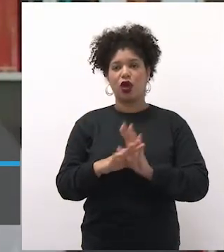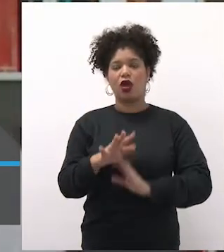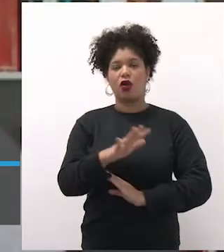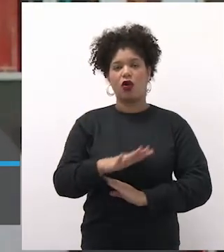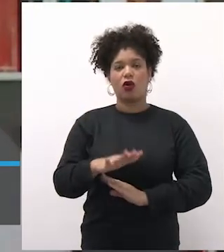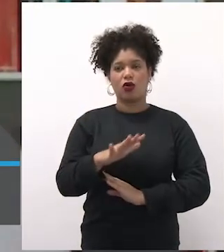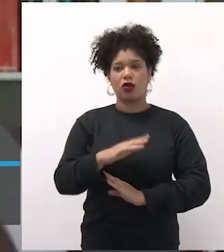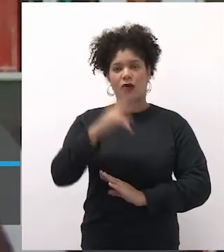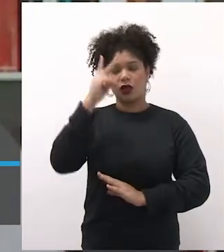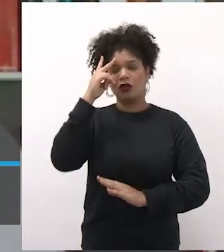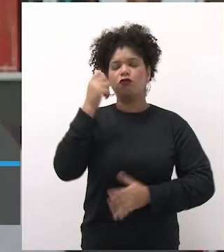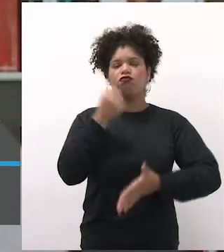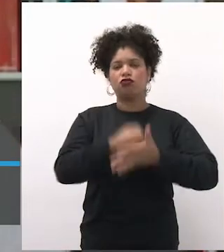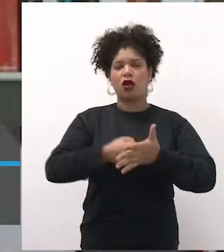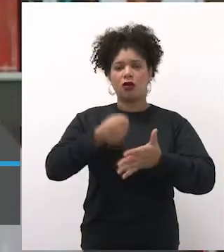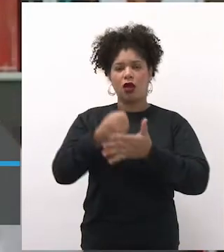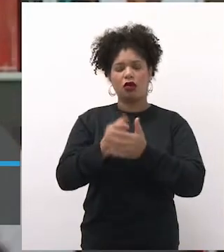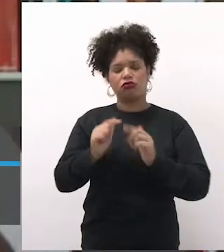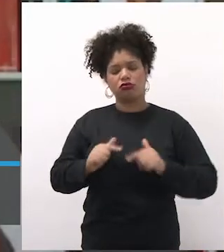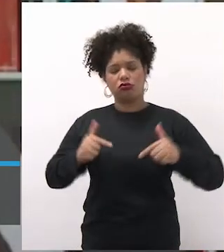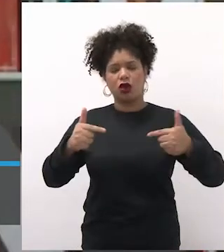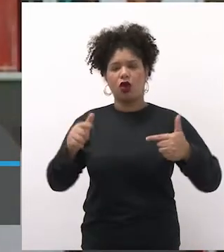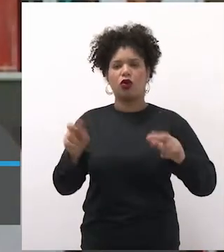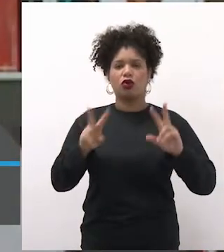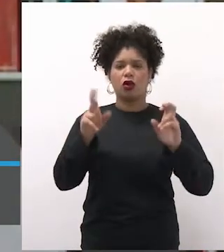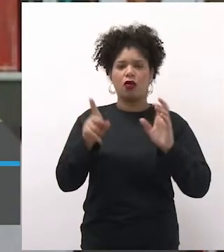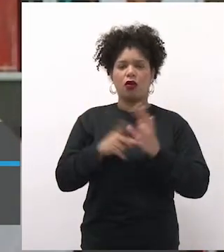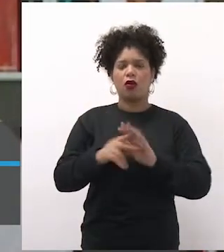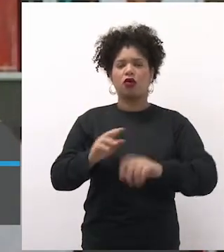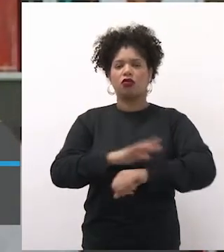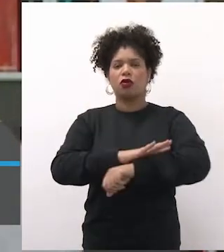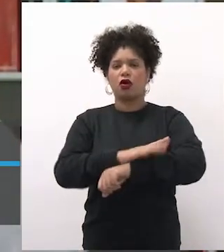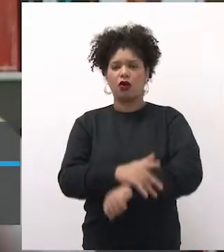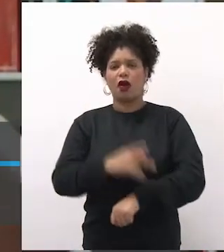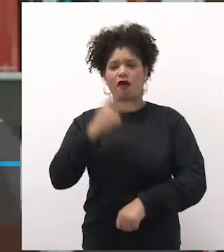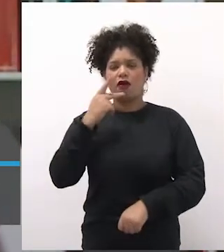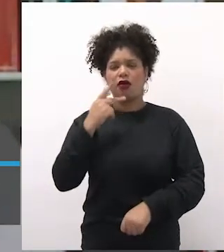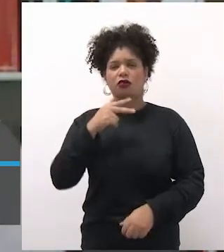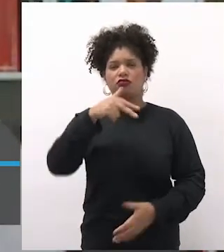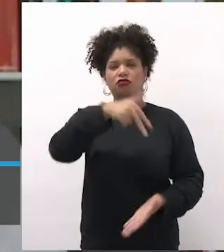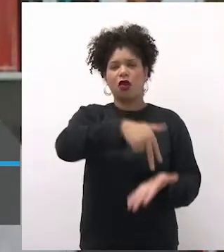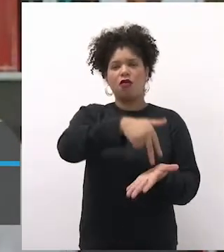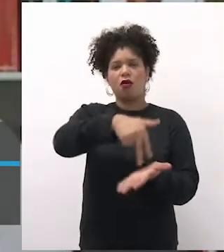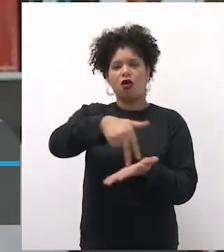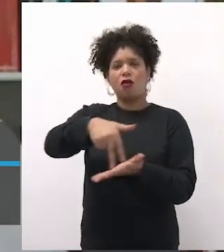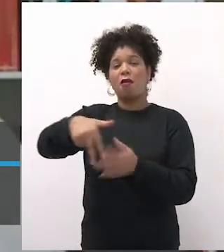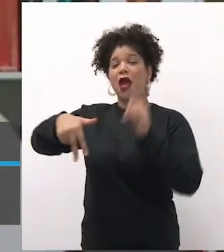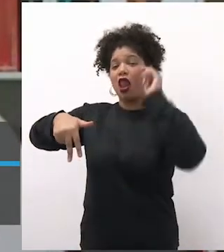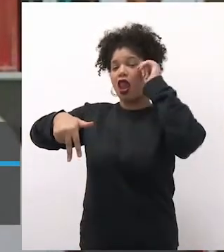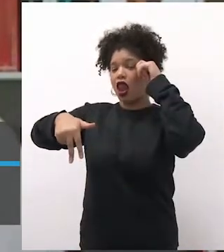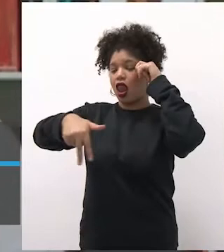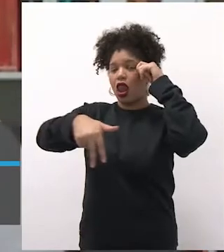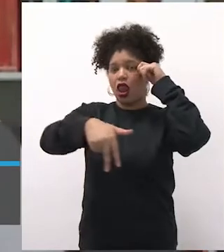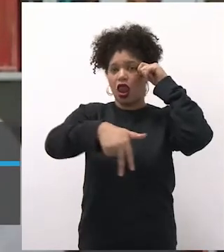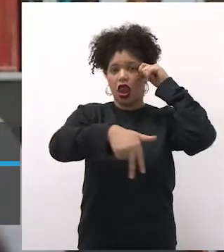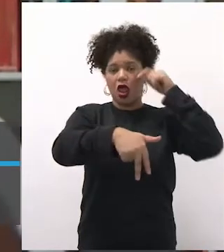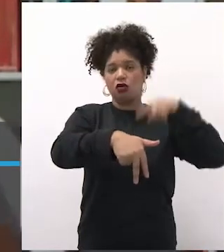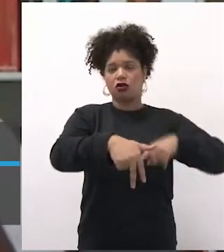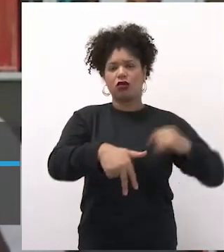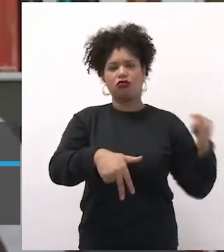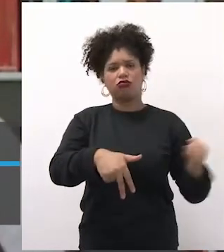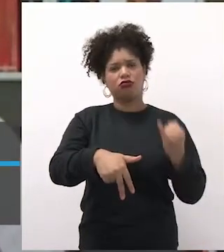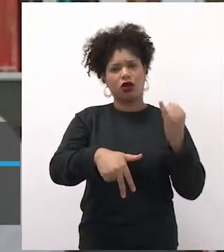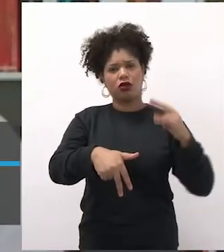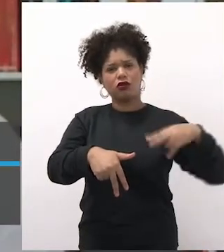pessoas militantes que falam sobre racismo, que falam sobre a valorização do corpo negro, nesse meio tão perverso, quando a